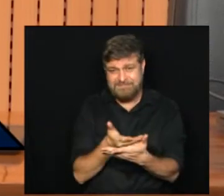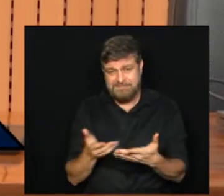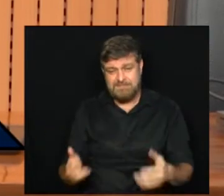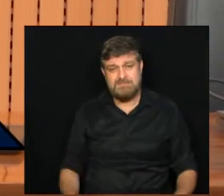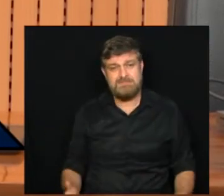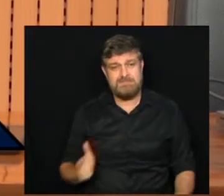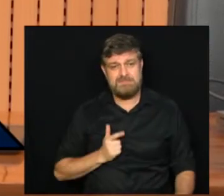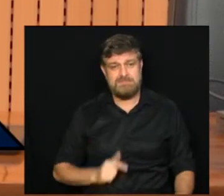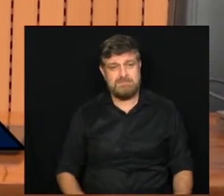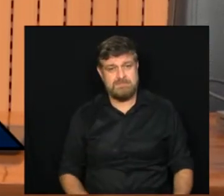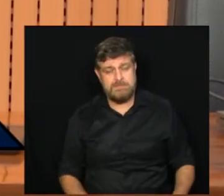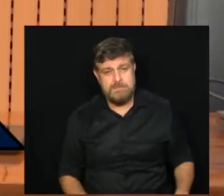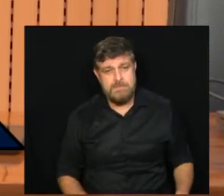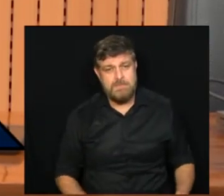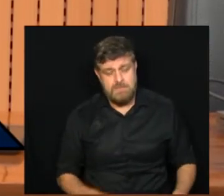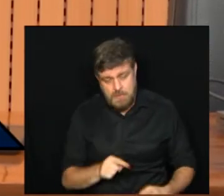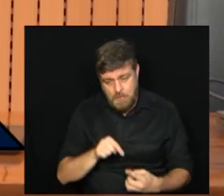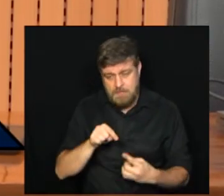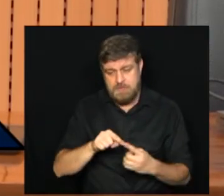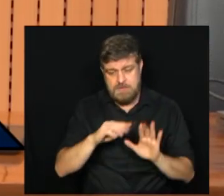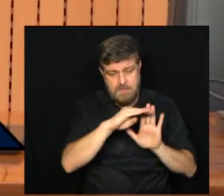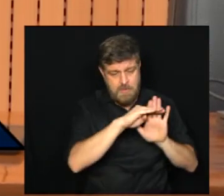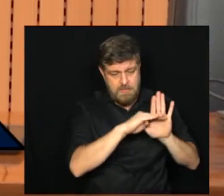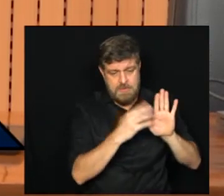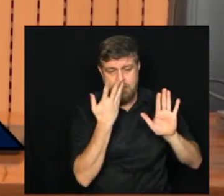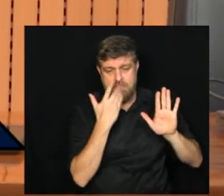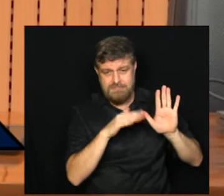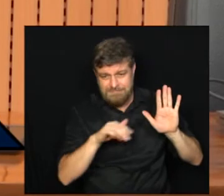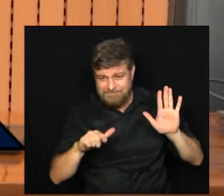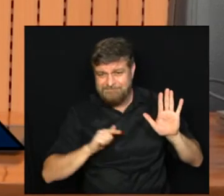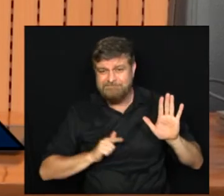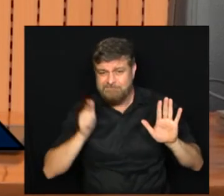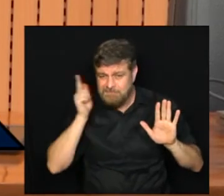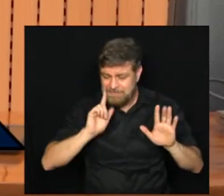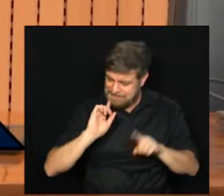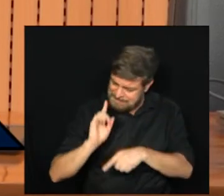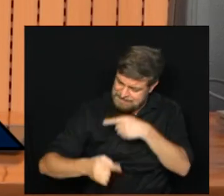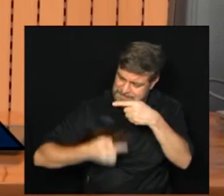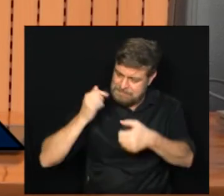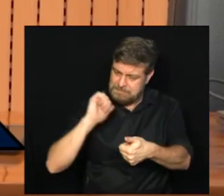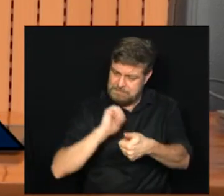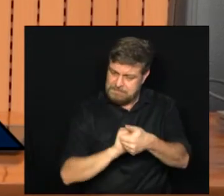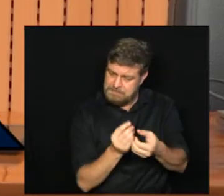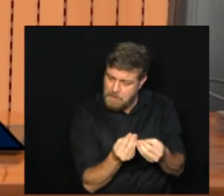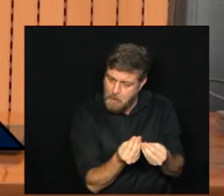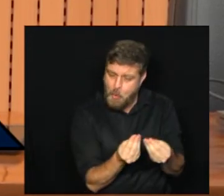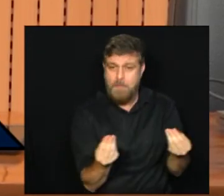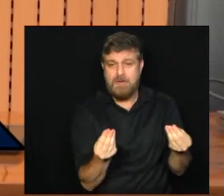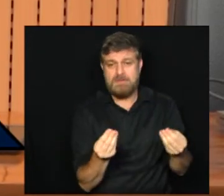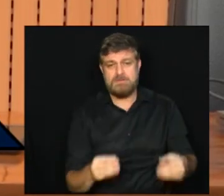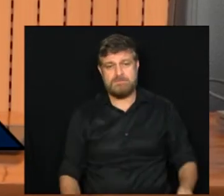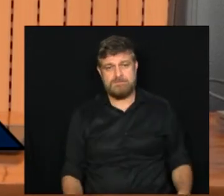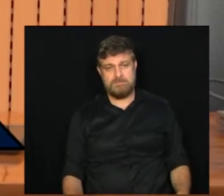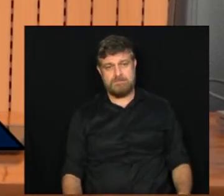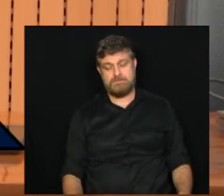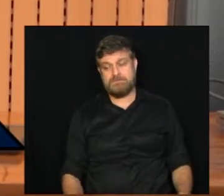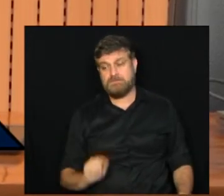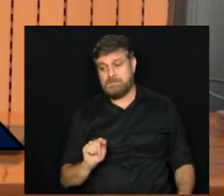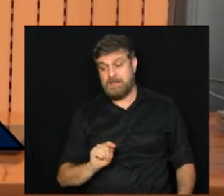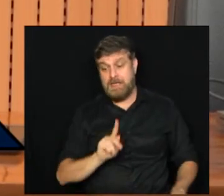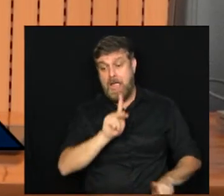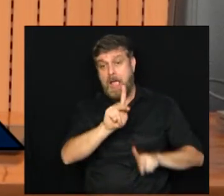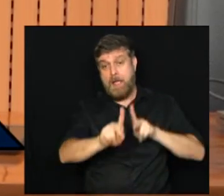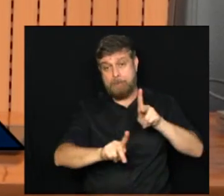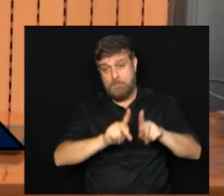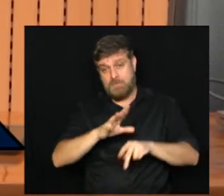governo municipal para fazer o projeto chegar com qualidade à população. E aí, quando digo da população, o